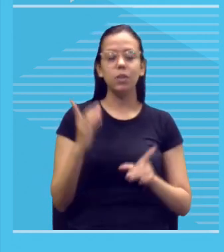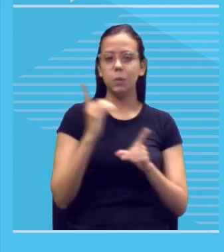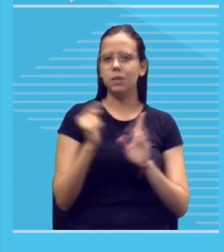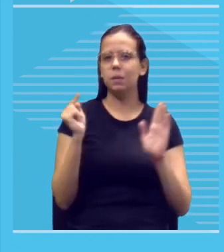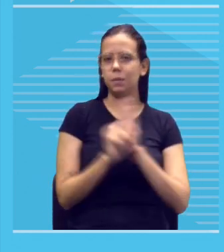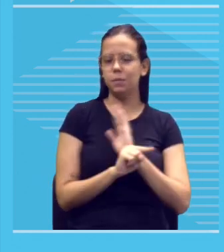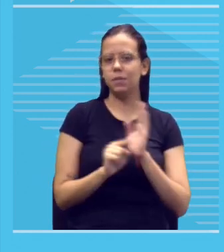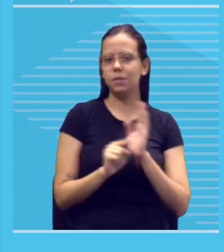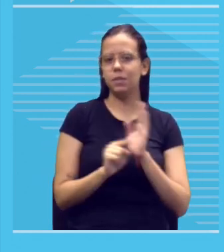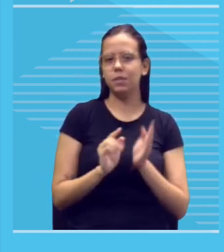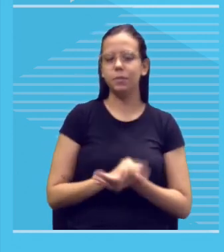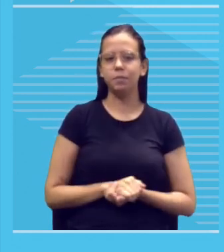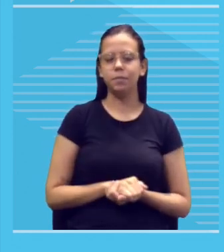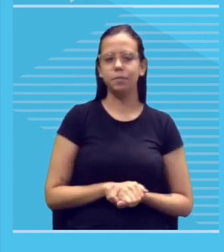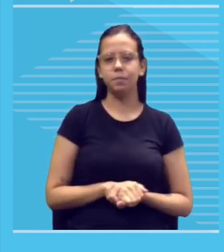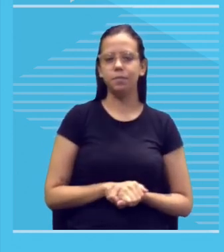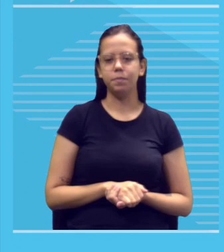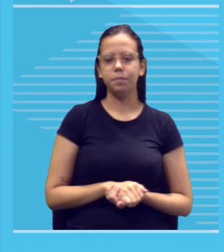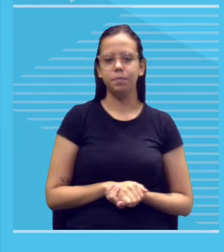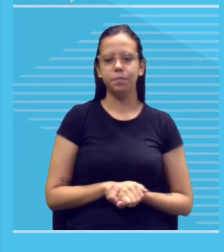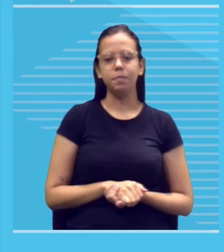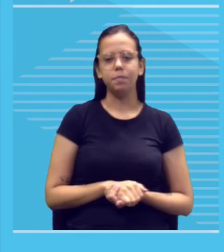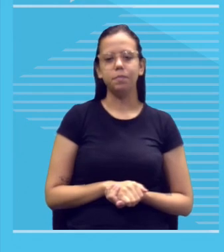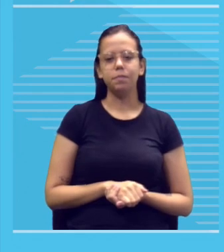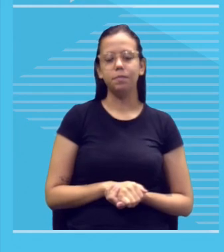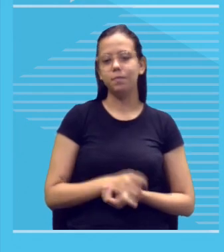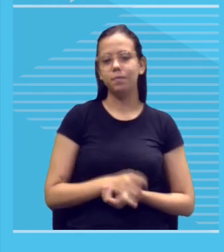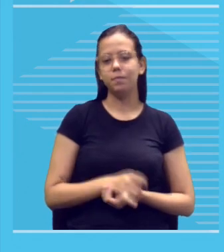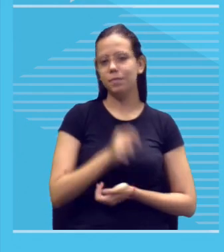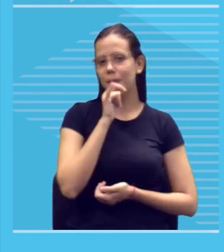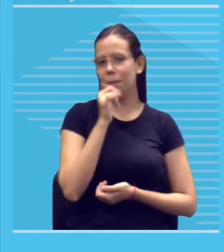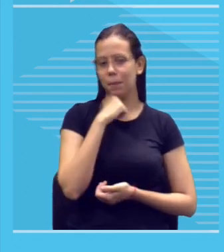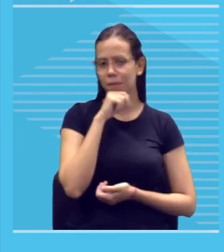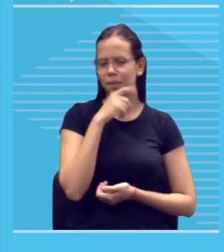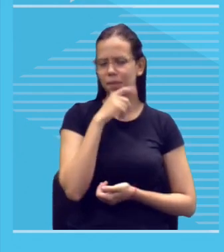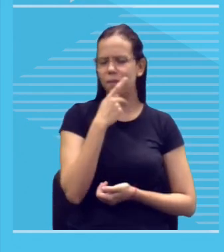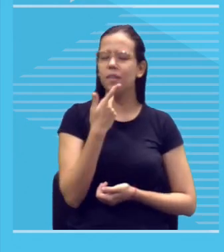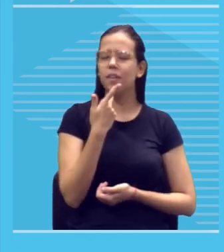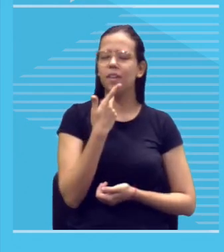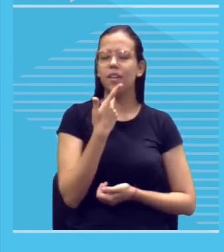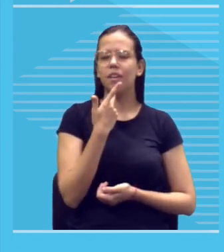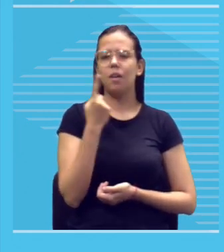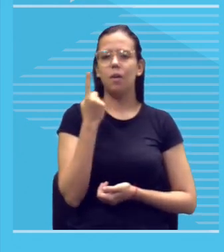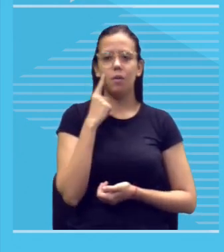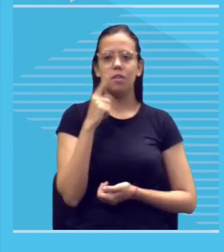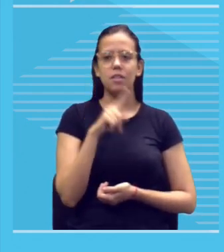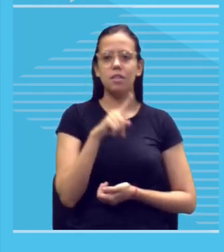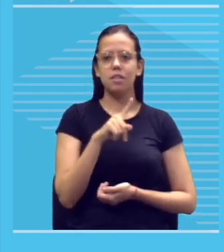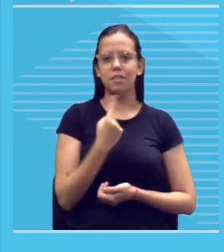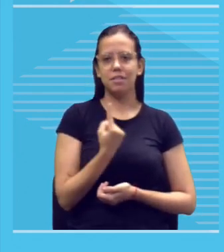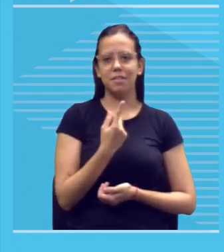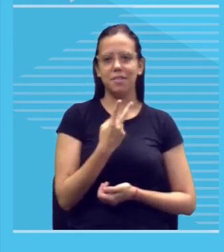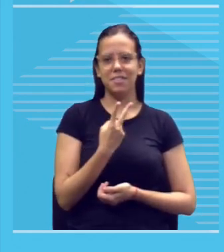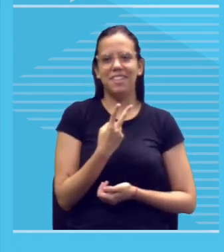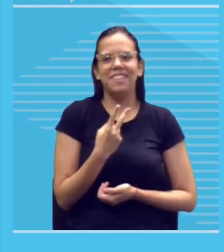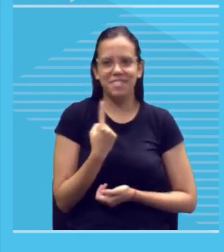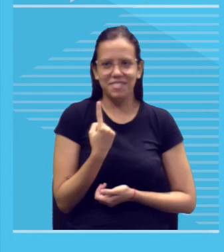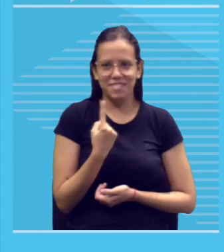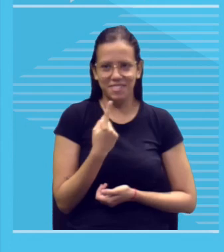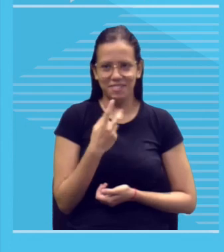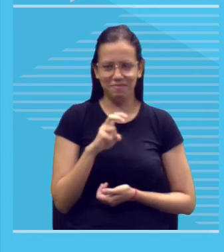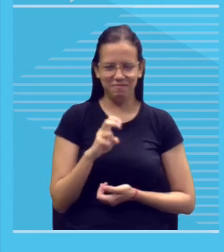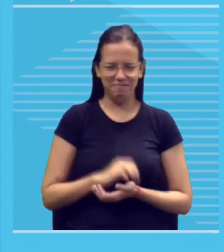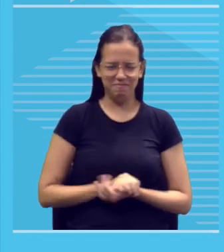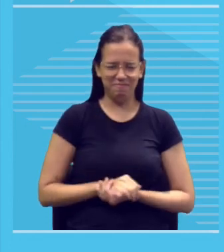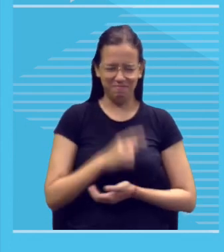aqui me deparo sim sua mãe meu filho olha Eu dividi 1503 aqui para nove pessoas tem que dar quanto para